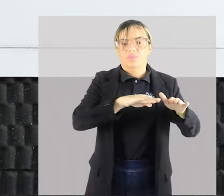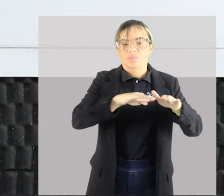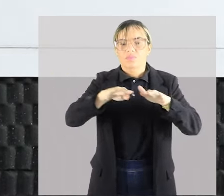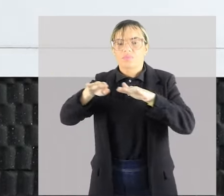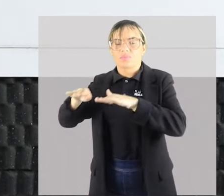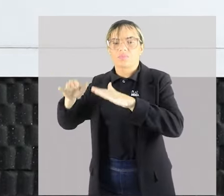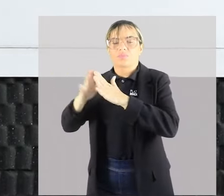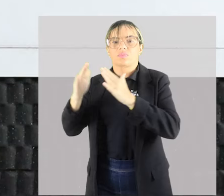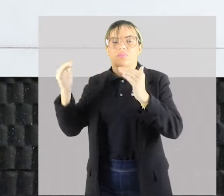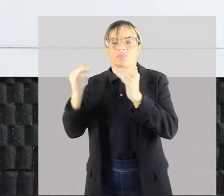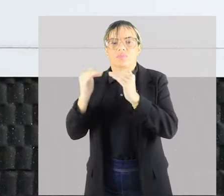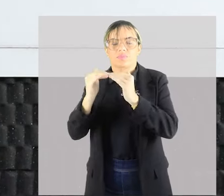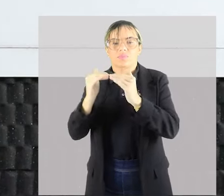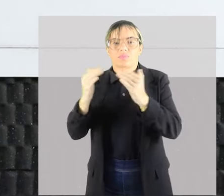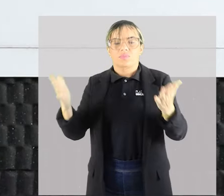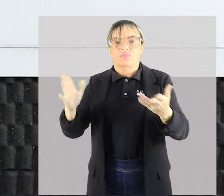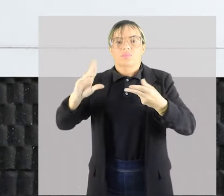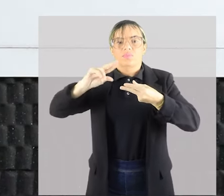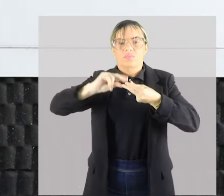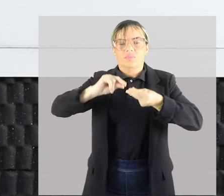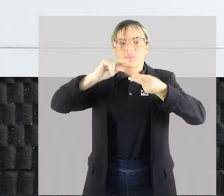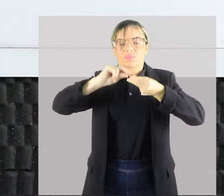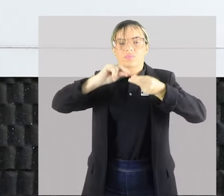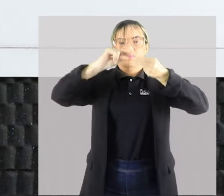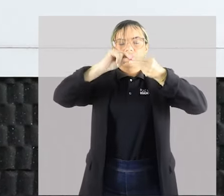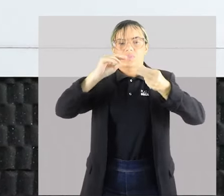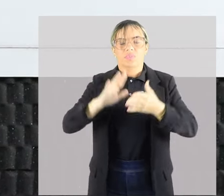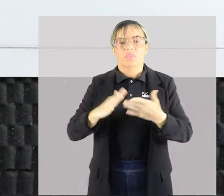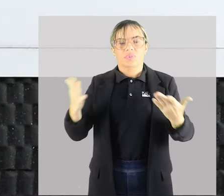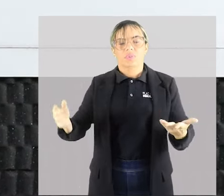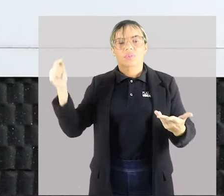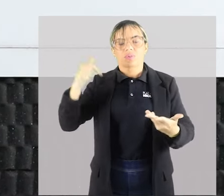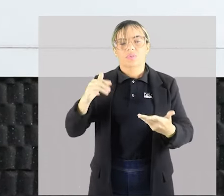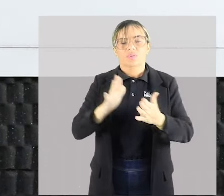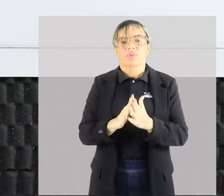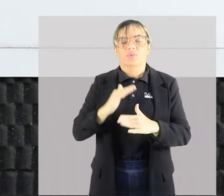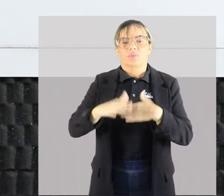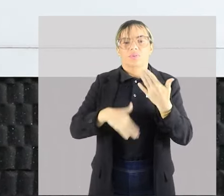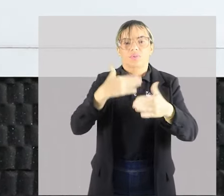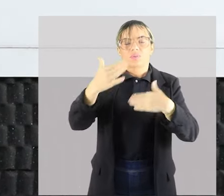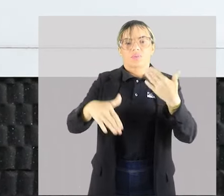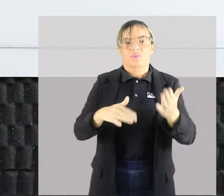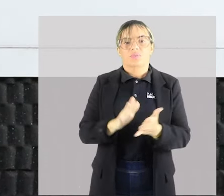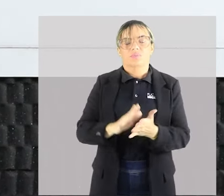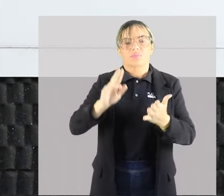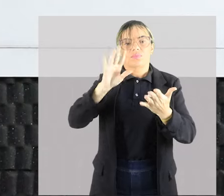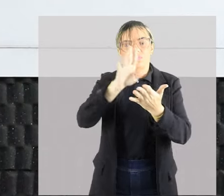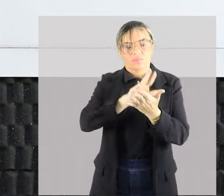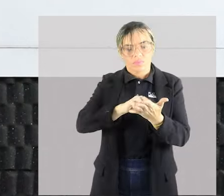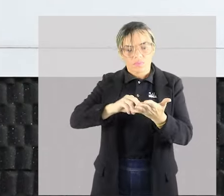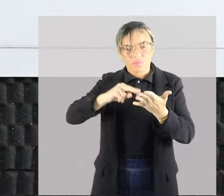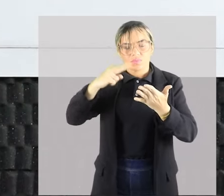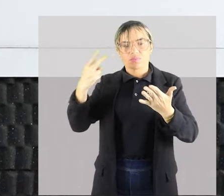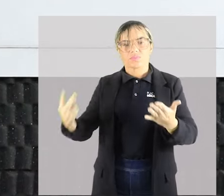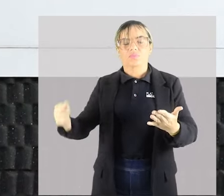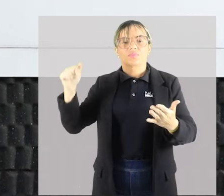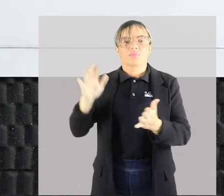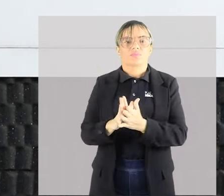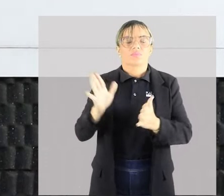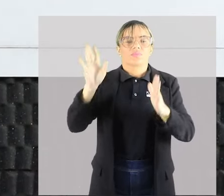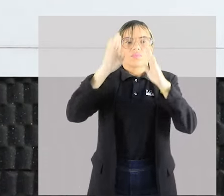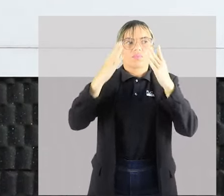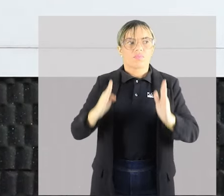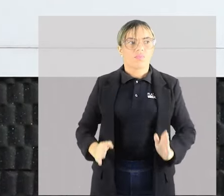né Existem os pares que se ligam portanto há esse processo de transcrição Então a gente vai analisar o